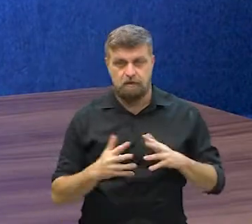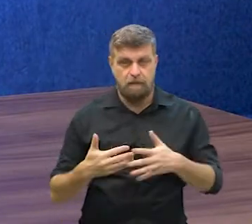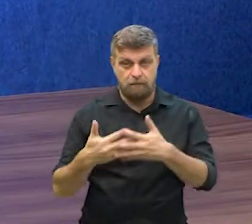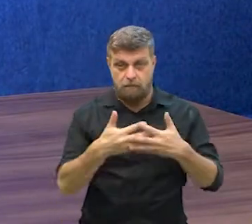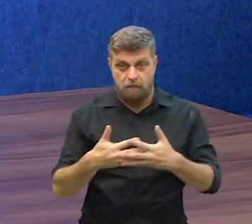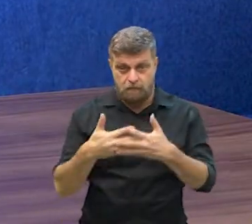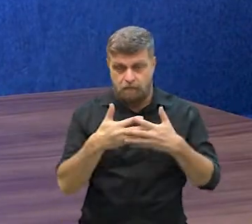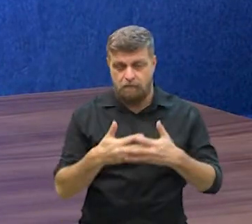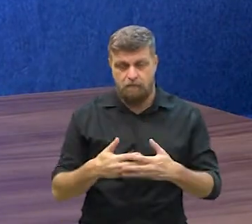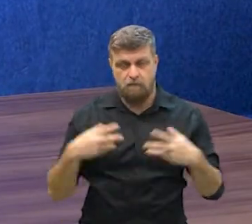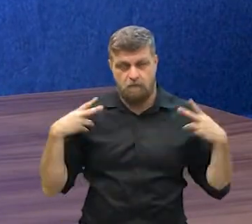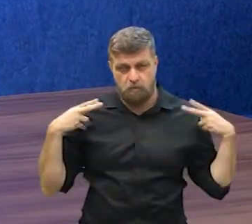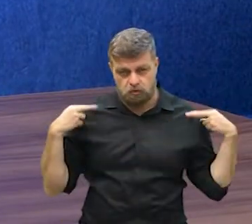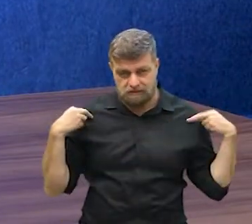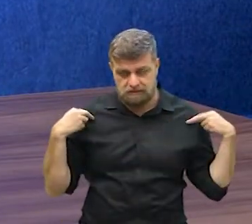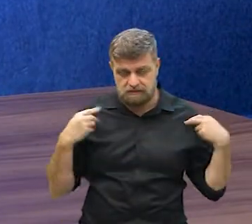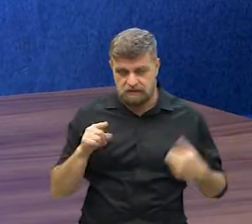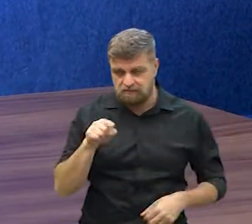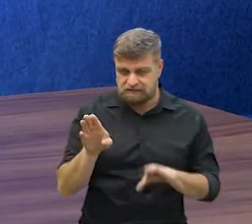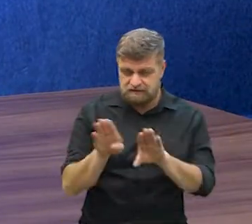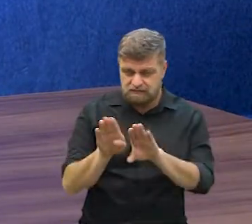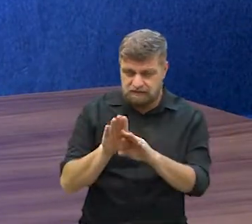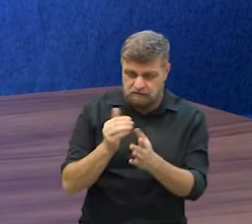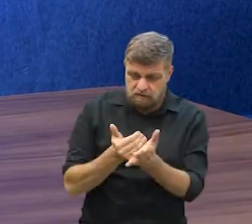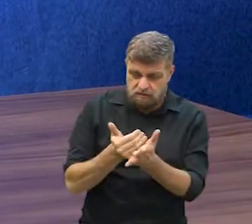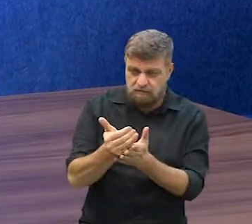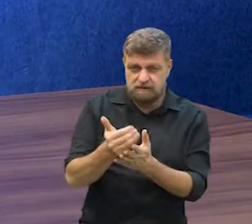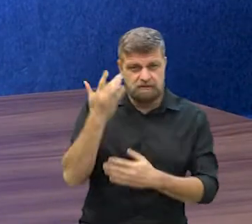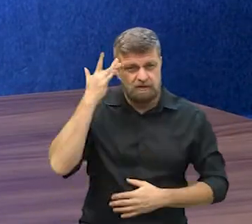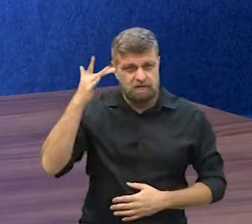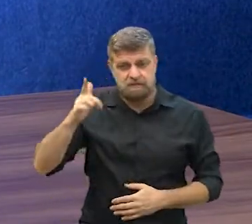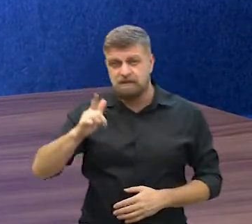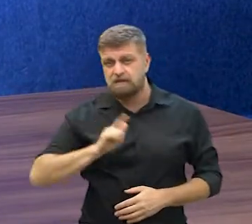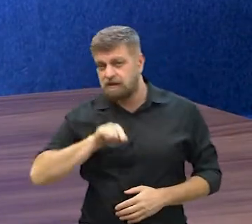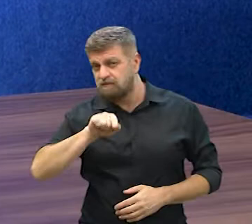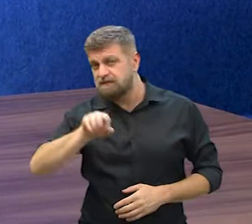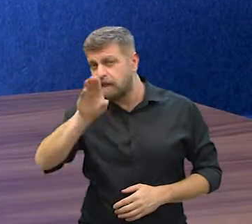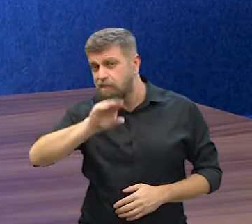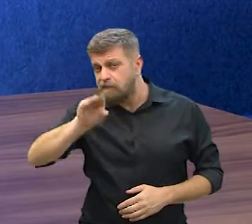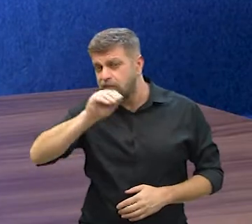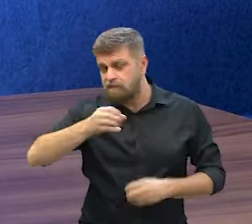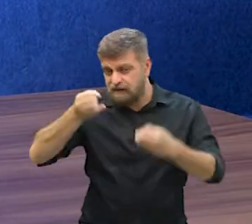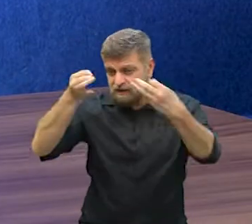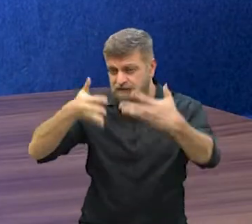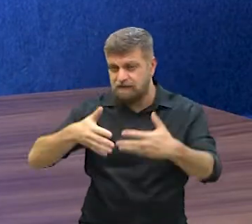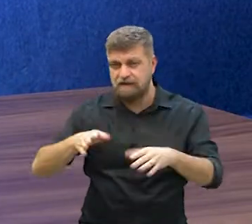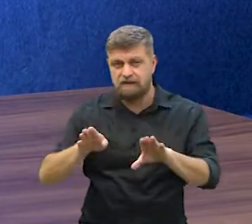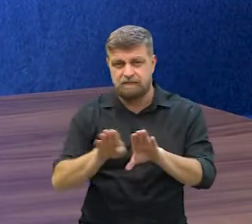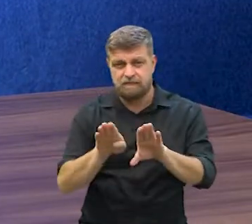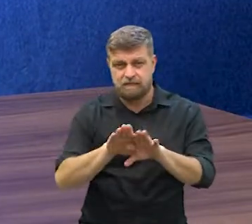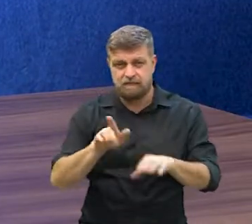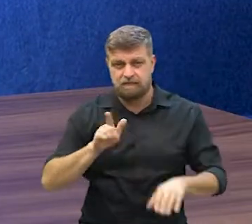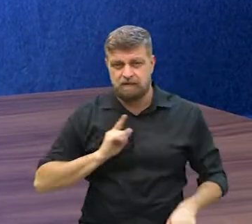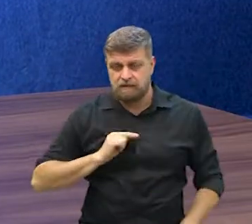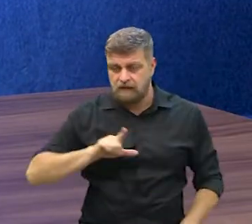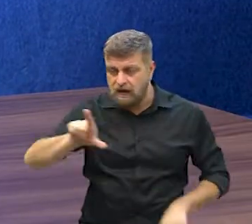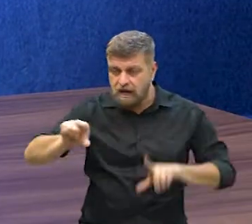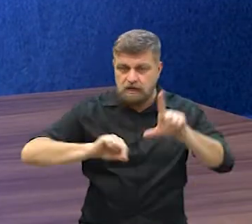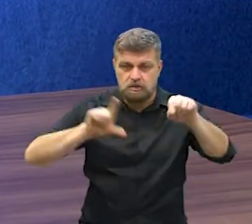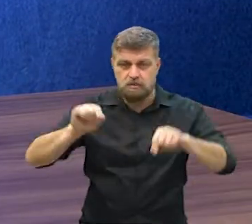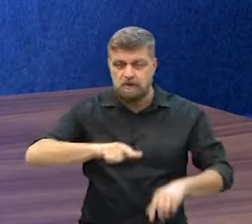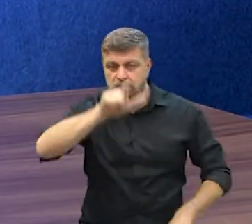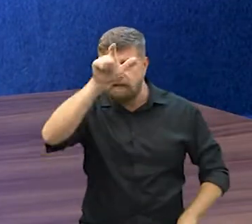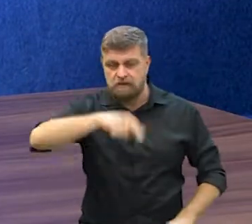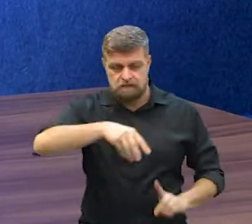ultrapassou a categoria dos caminhoneiros, parece que vocês também inicialmente, não sei se ainda tem, você que vai nos contar, essa questão do